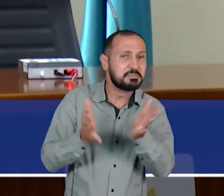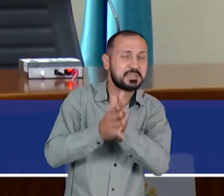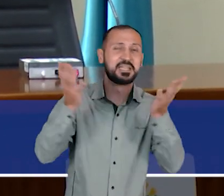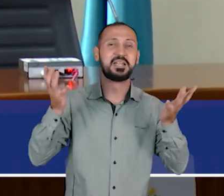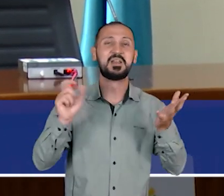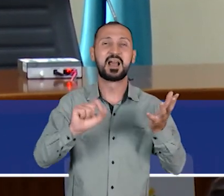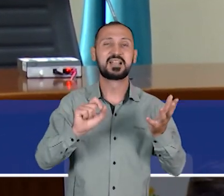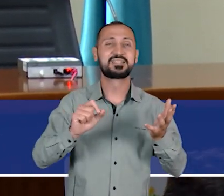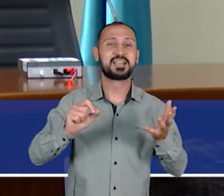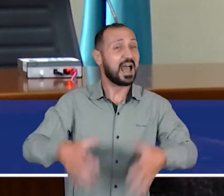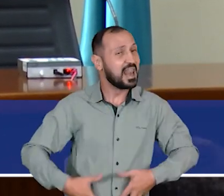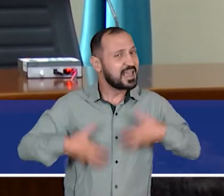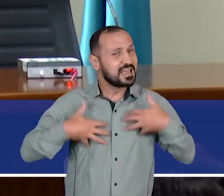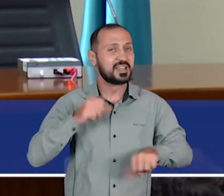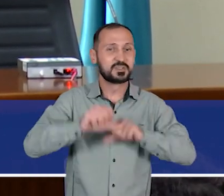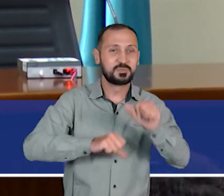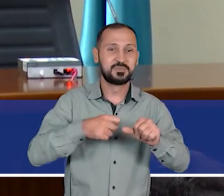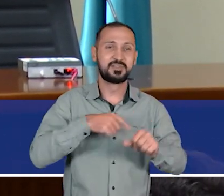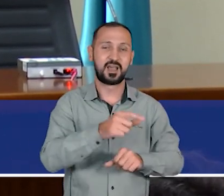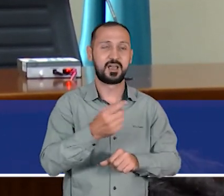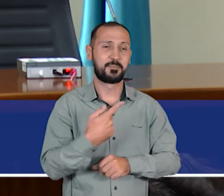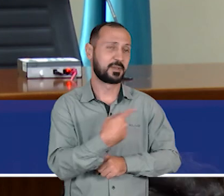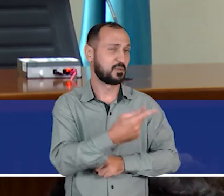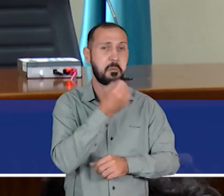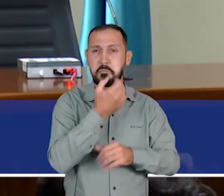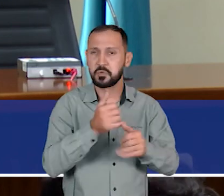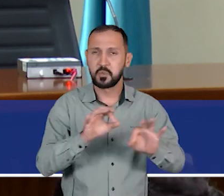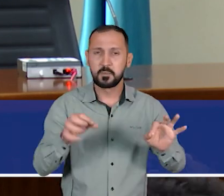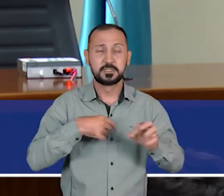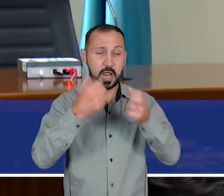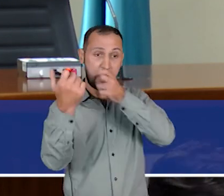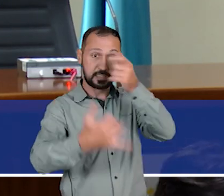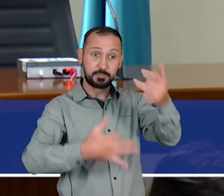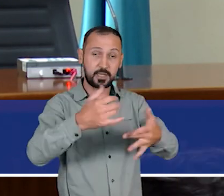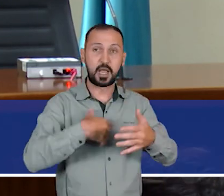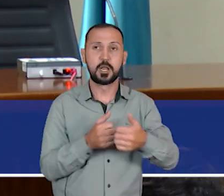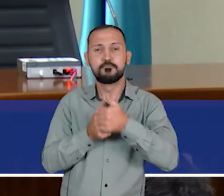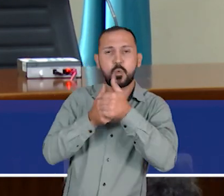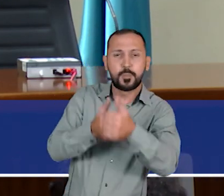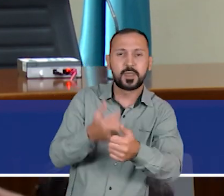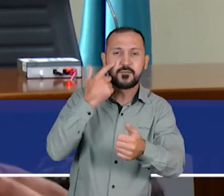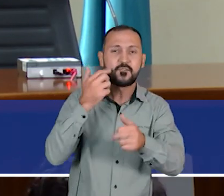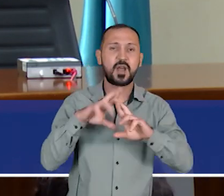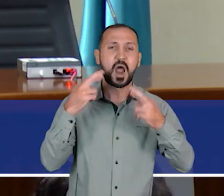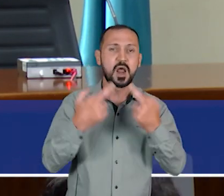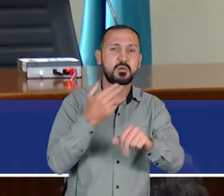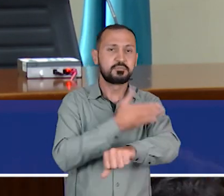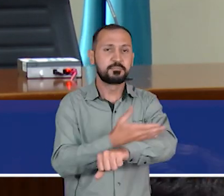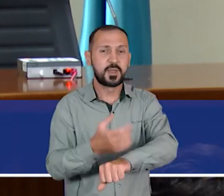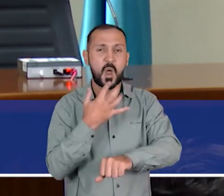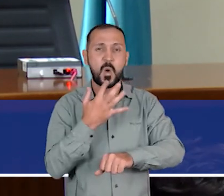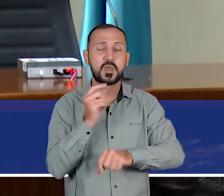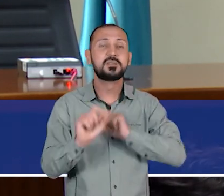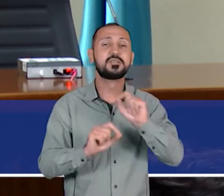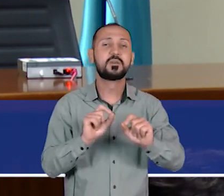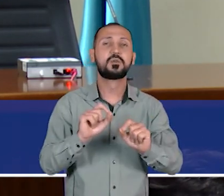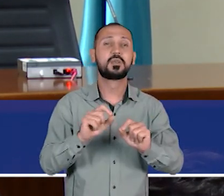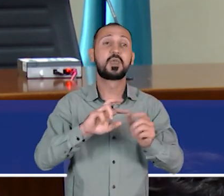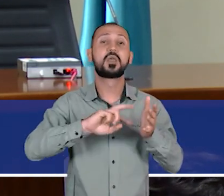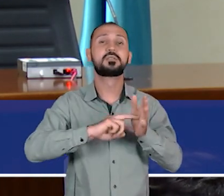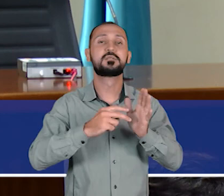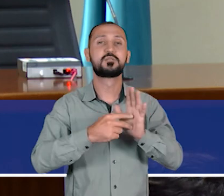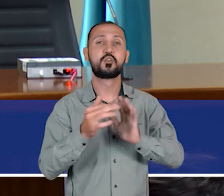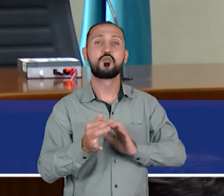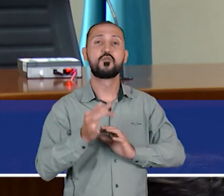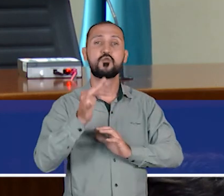da juventude. É um dia de formação para eles e para nós também. Vem explicar como é que funciona, eles vão acompanhar a sessão, conhecer o